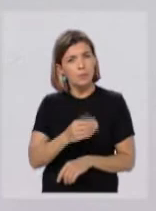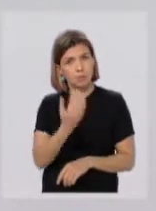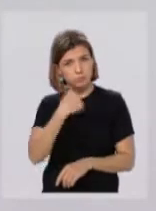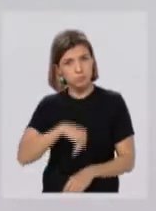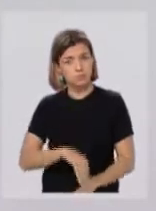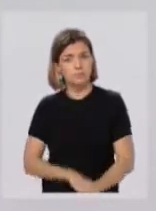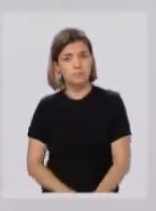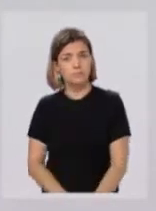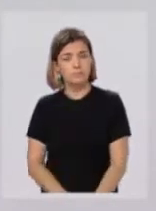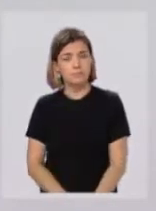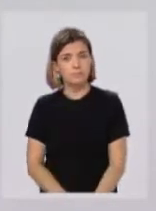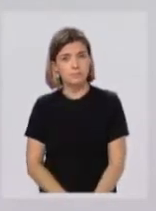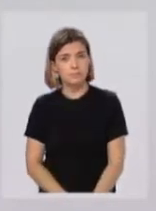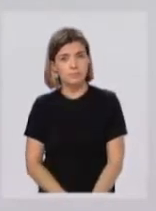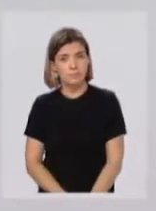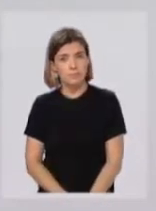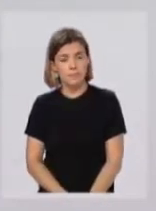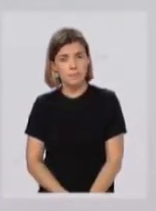capturar alimento.